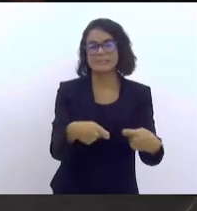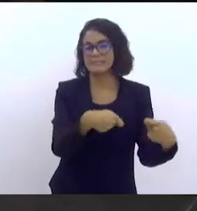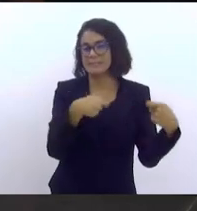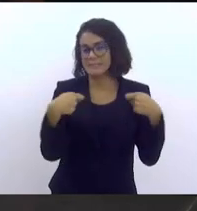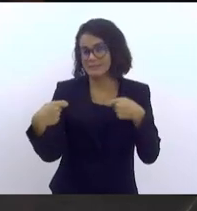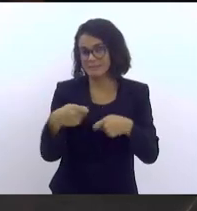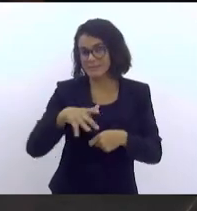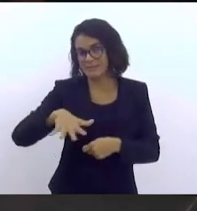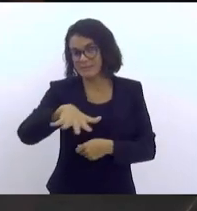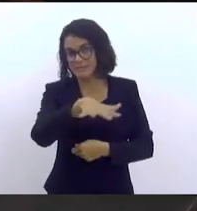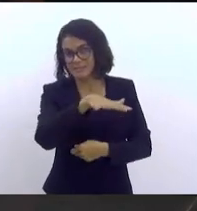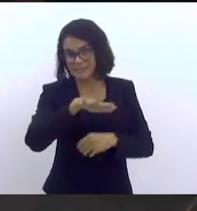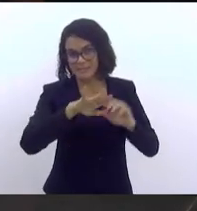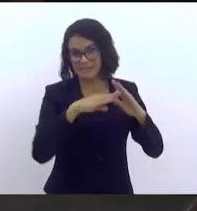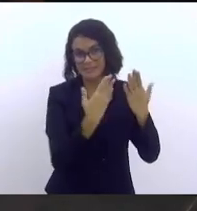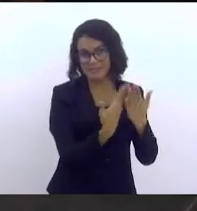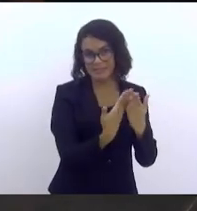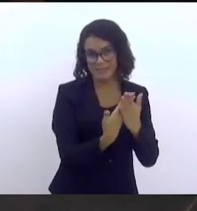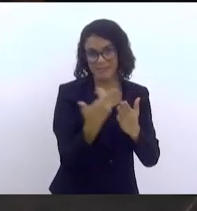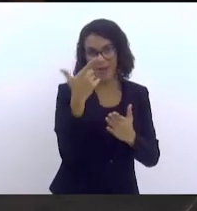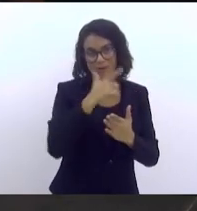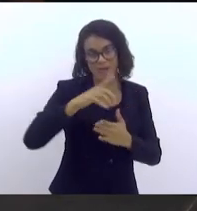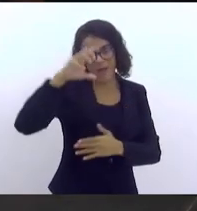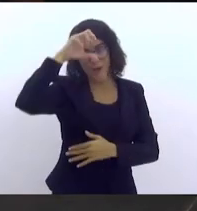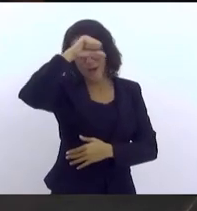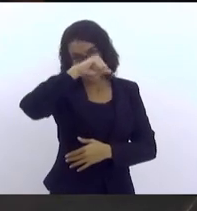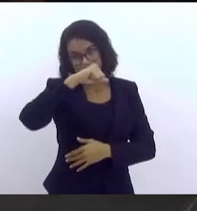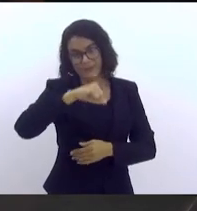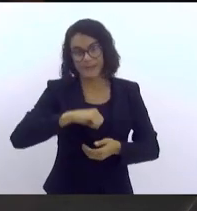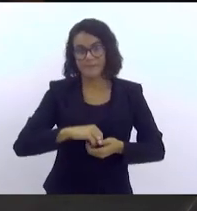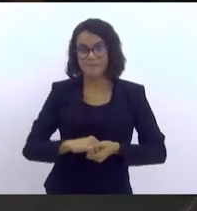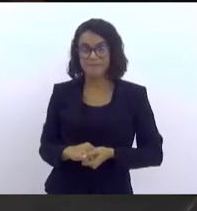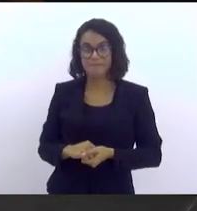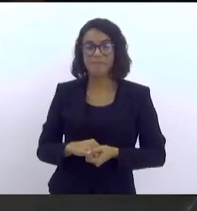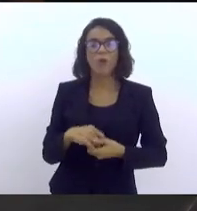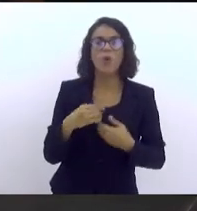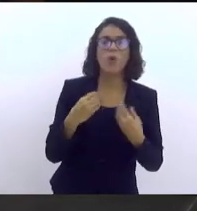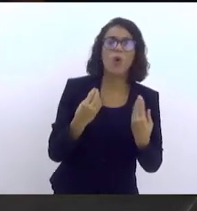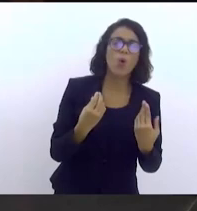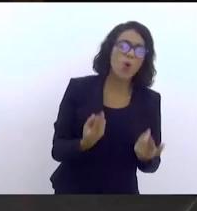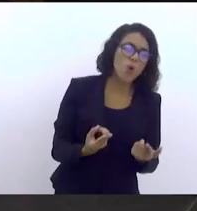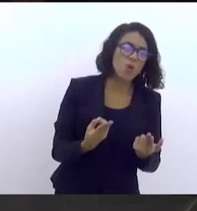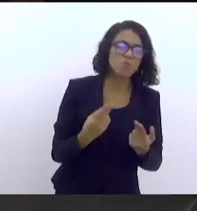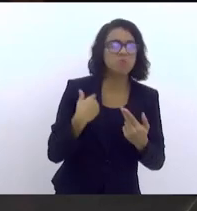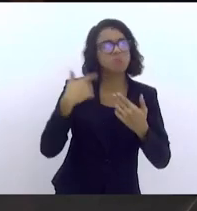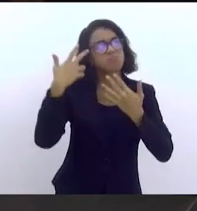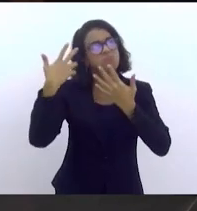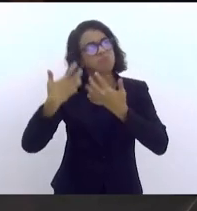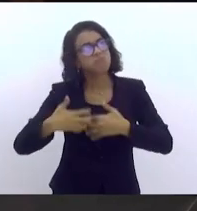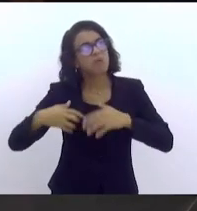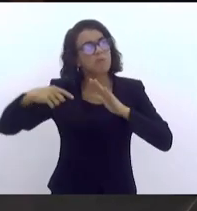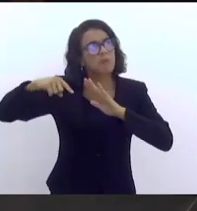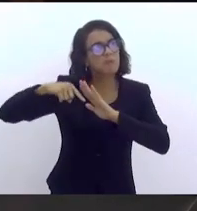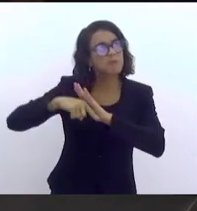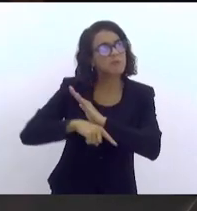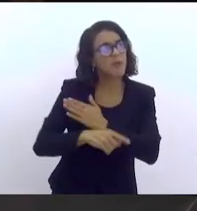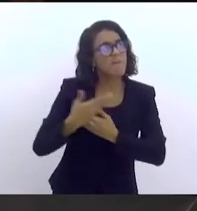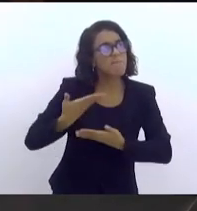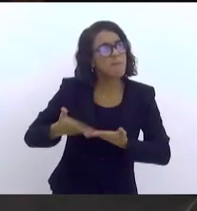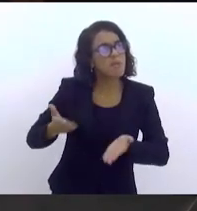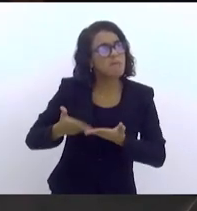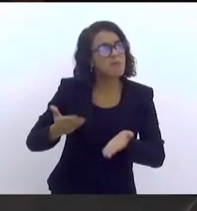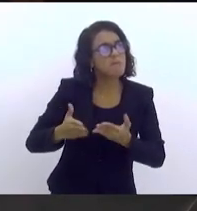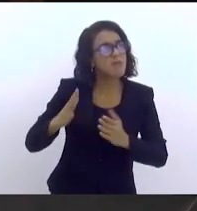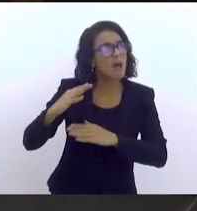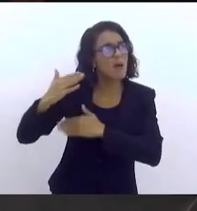desse espaço para se escolarizar seja por uma profunda reflexão sobre as perdas e evasões